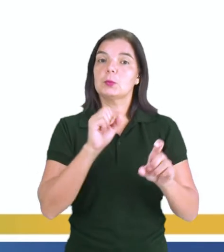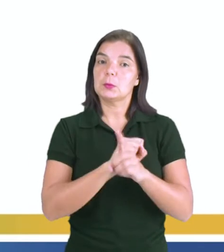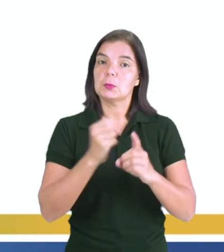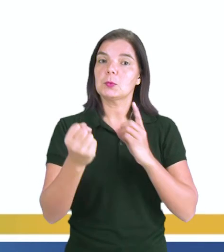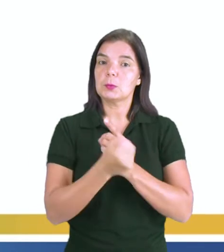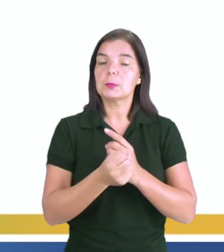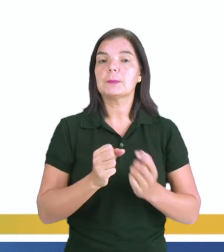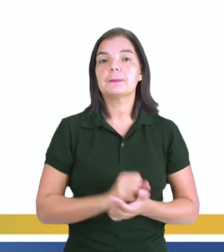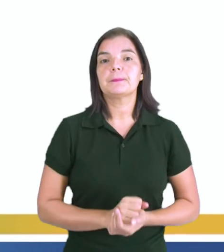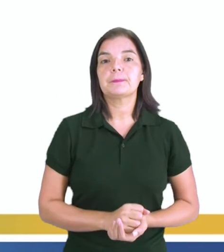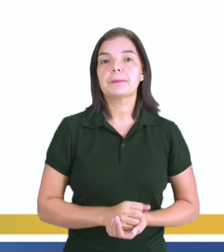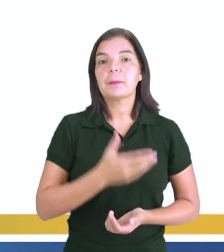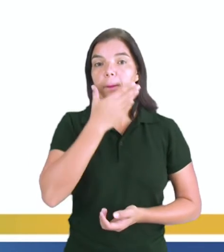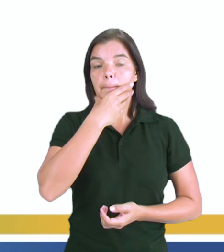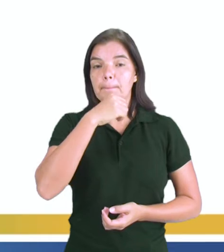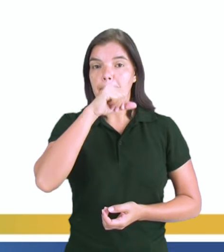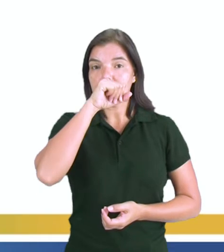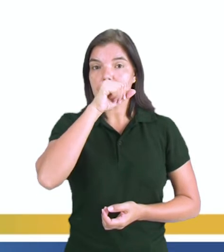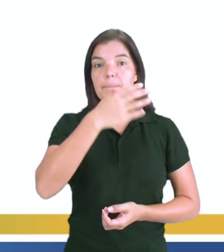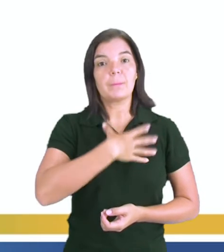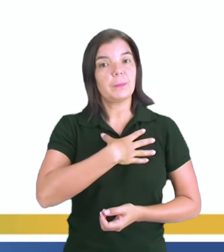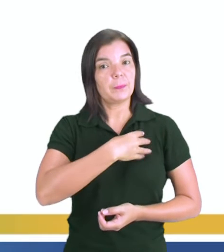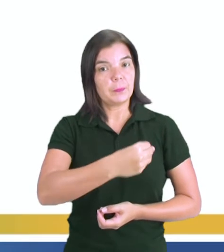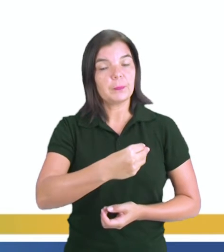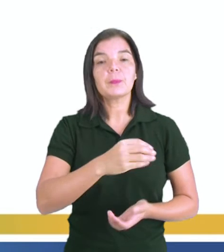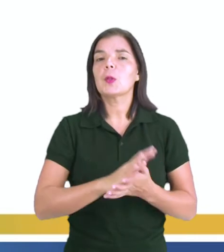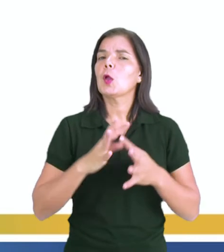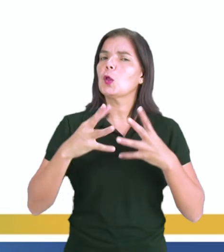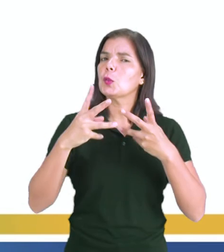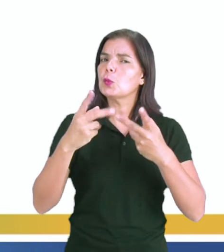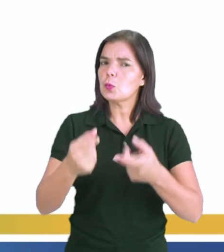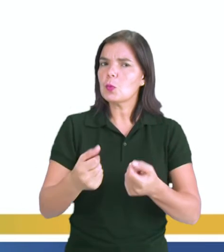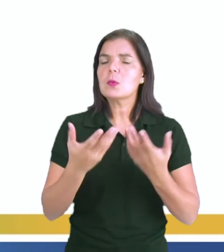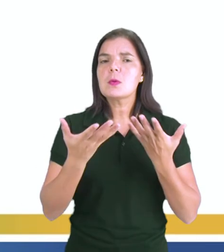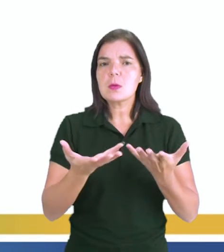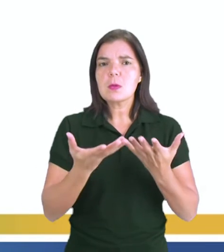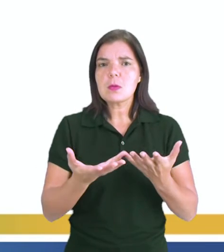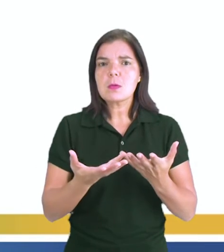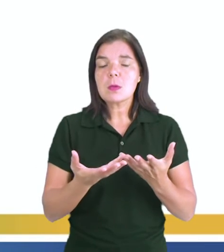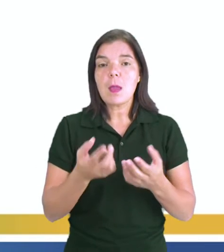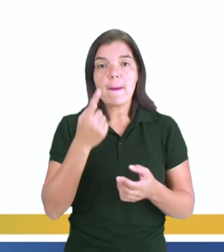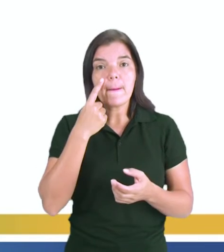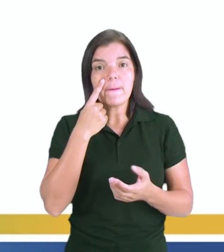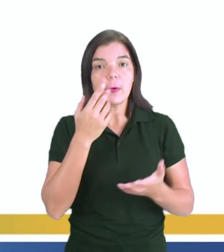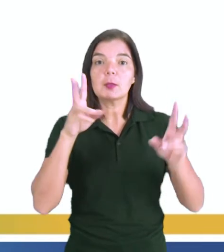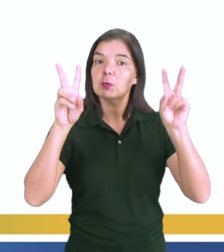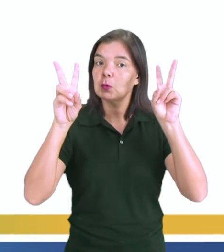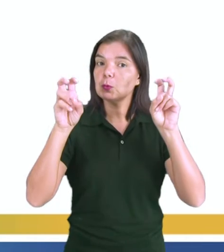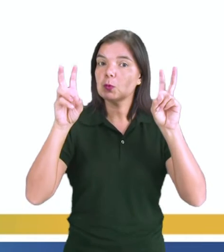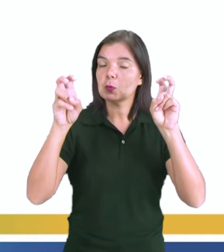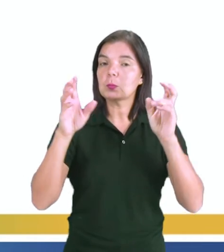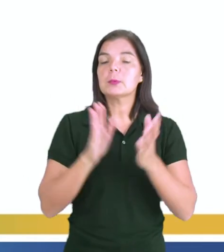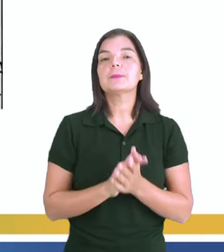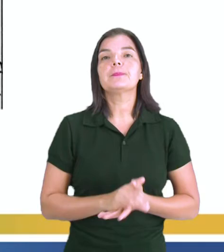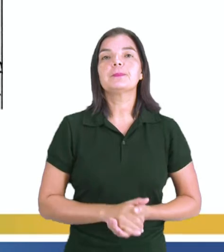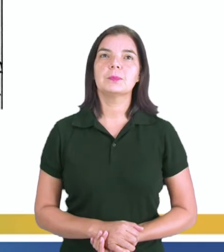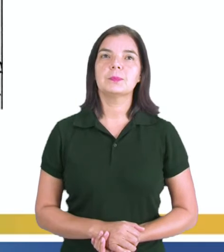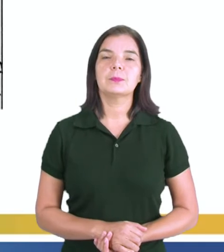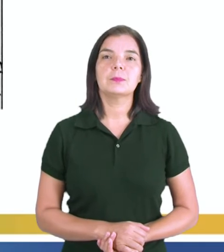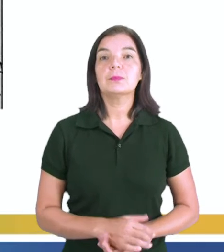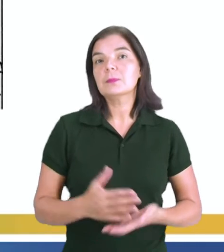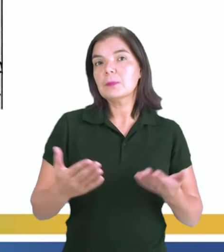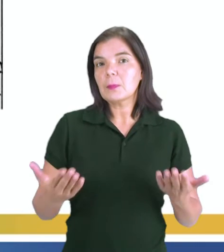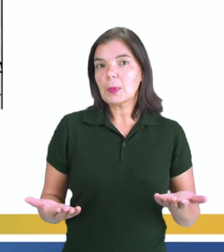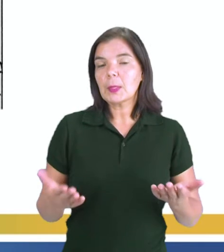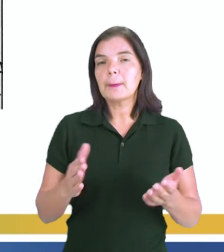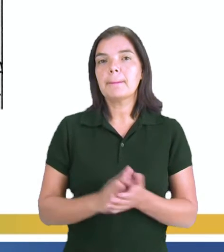sociedade. Pais e filhos e todos que buscam ficar a par dessa temática abordada.